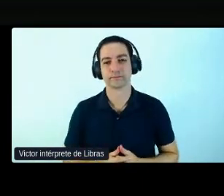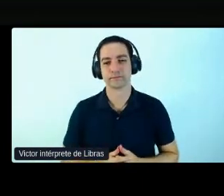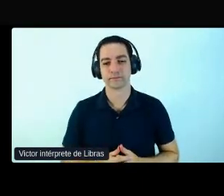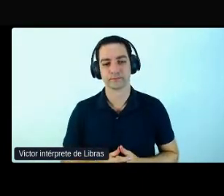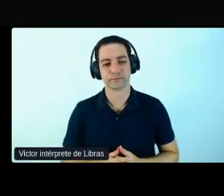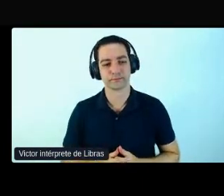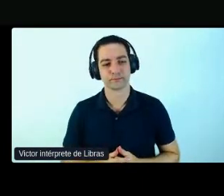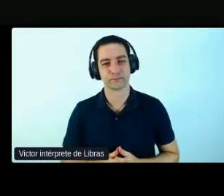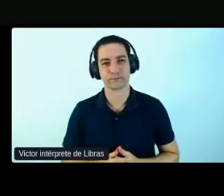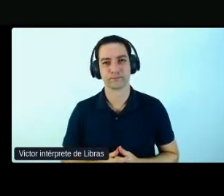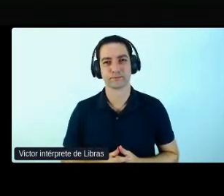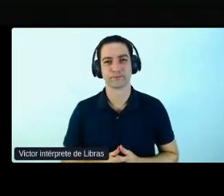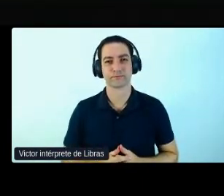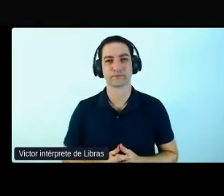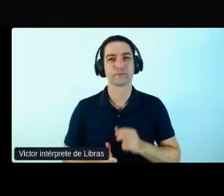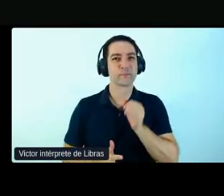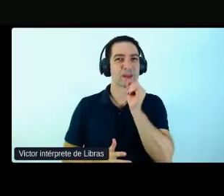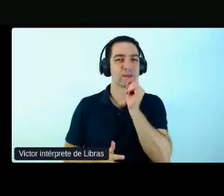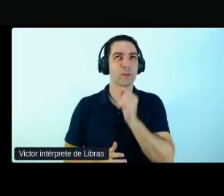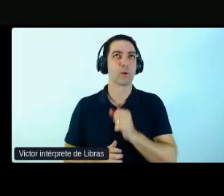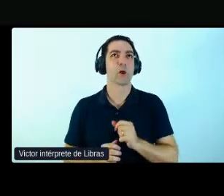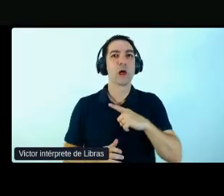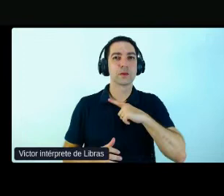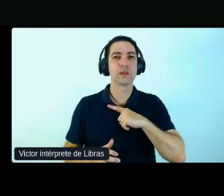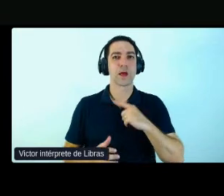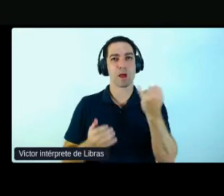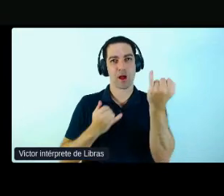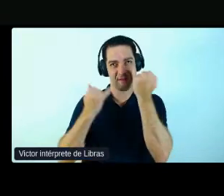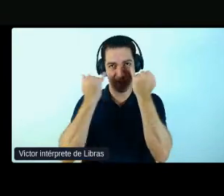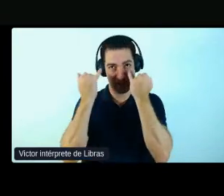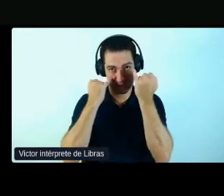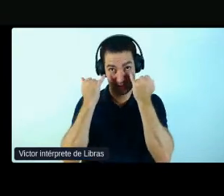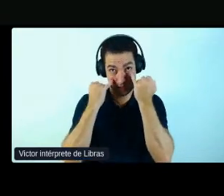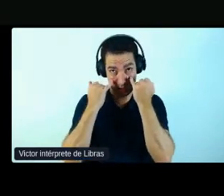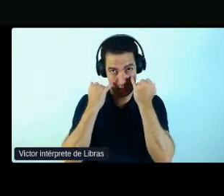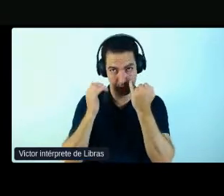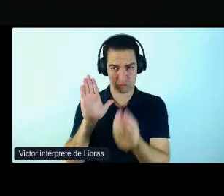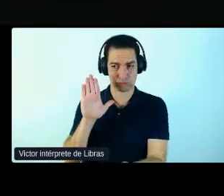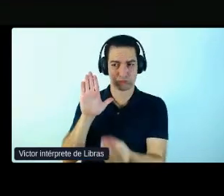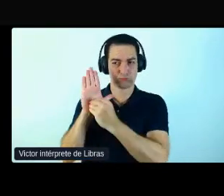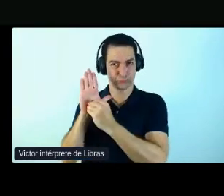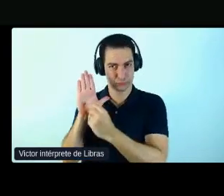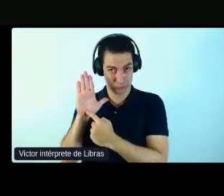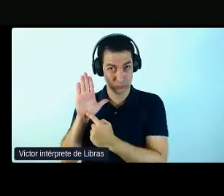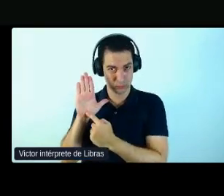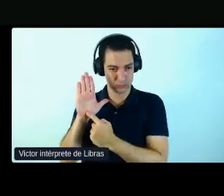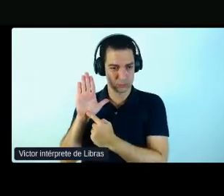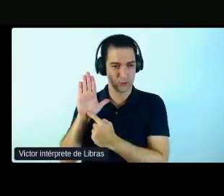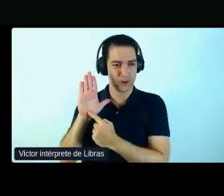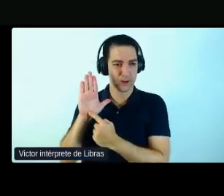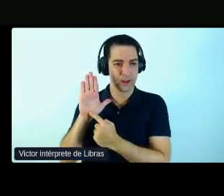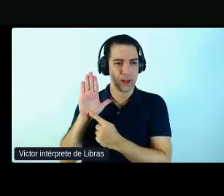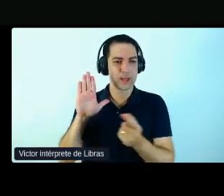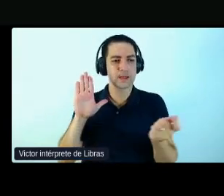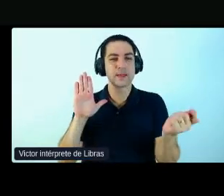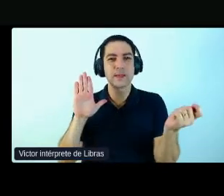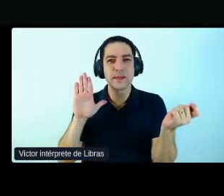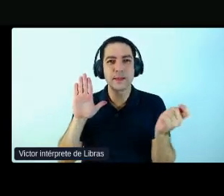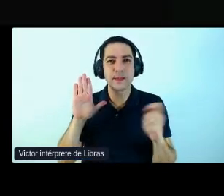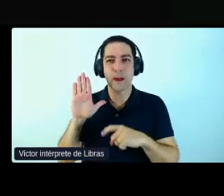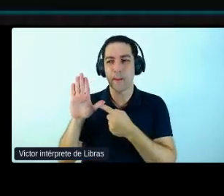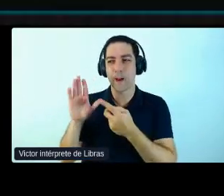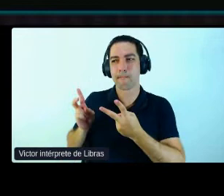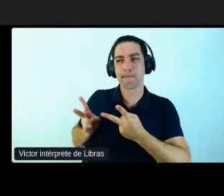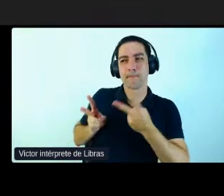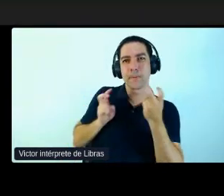a gente pode ter um dado bruto em TI e o que a gente pode tirar de informação desses dados. Tá? Então,